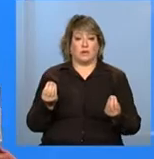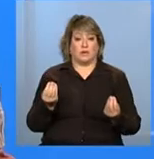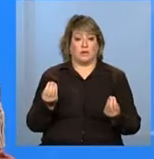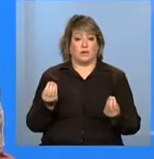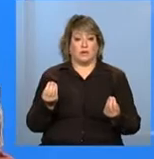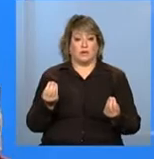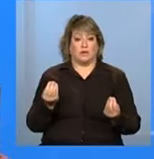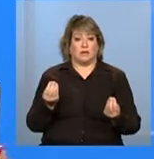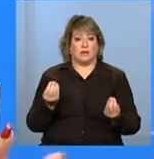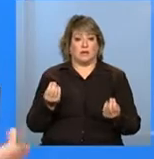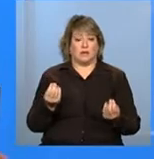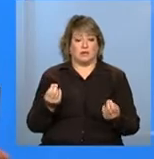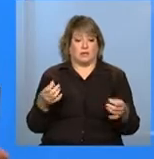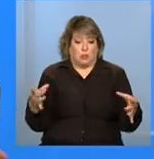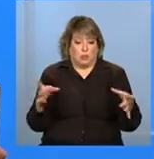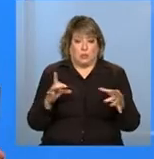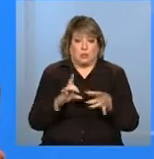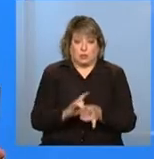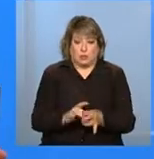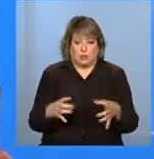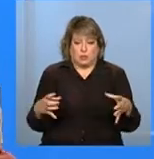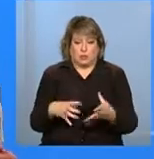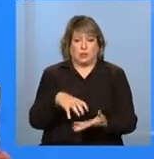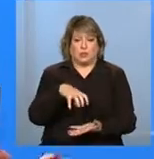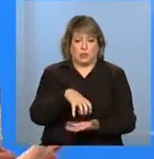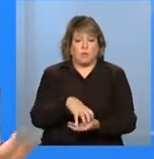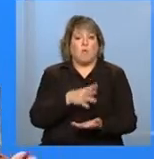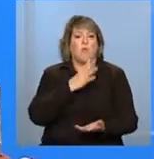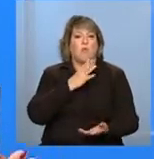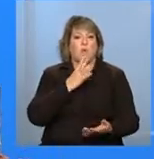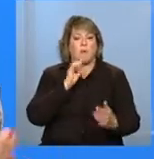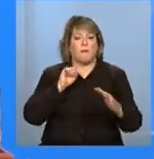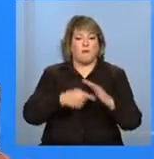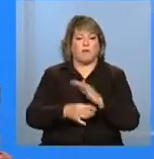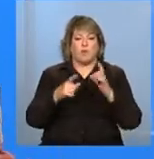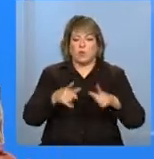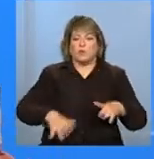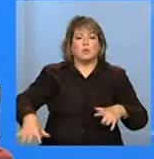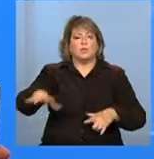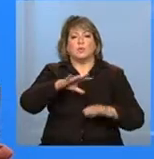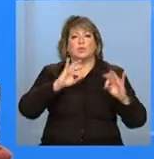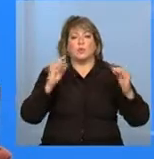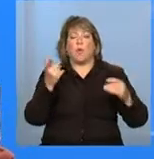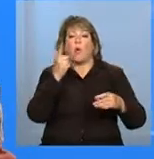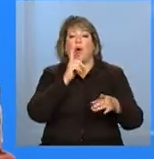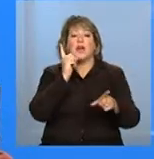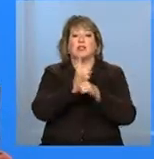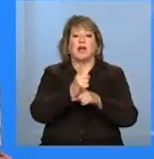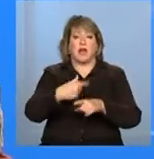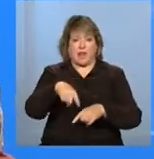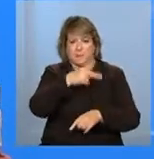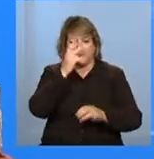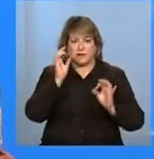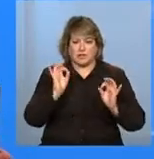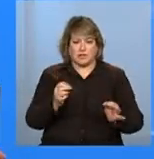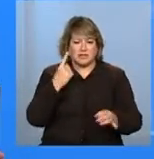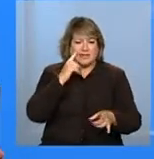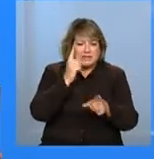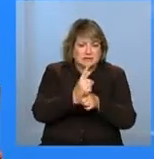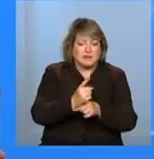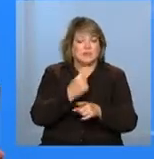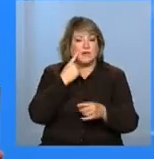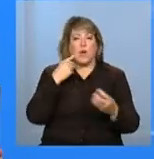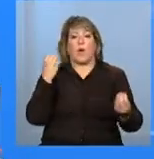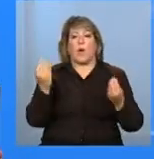grande interação do grupo mesmo e um conhecimento de toda a região para conseguir achar essas pessoas, localizar e